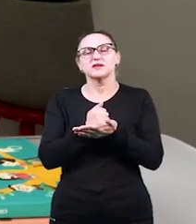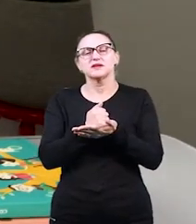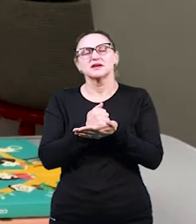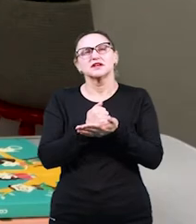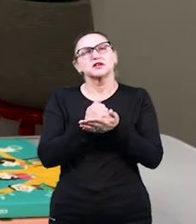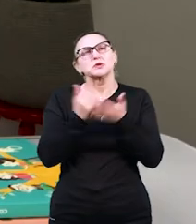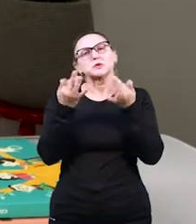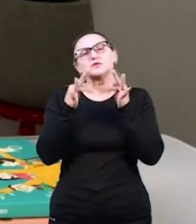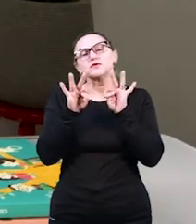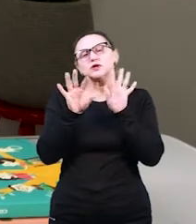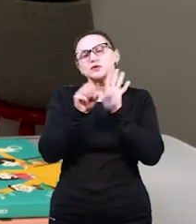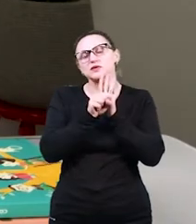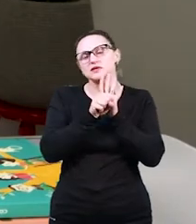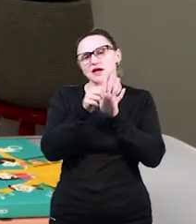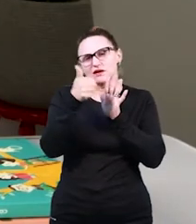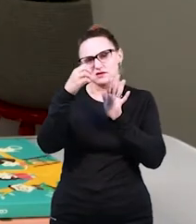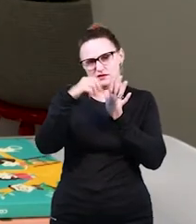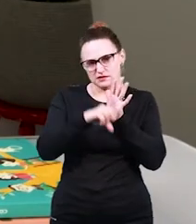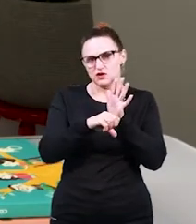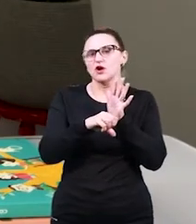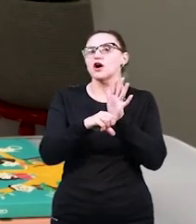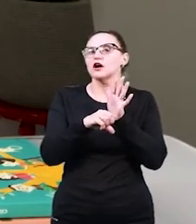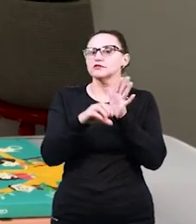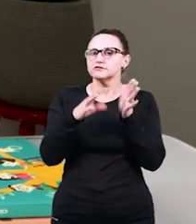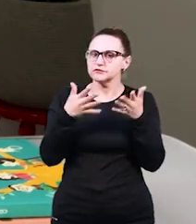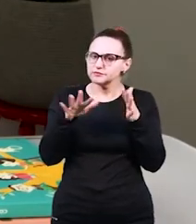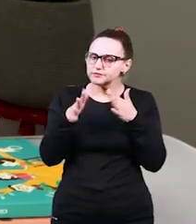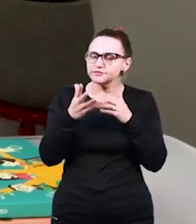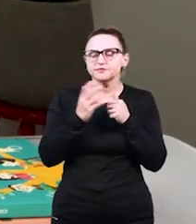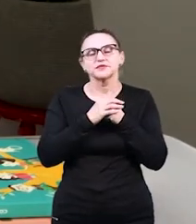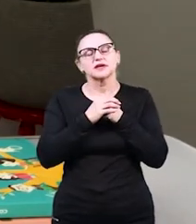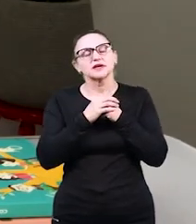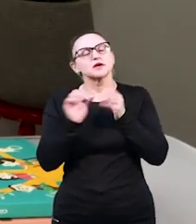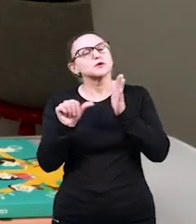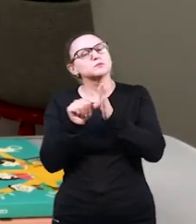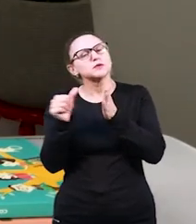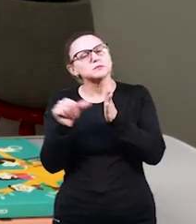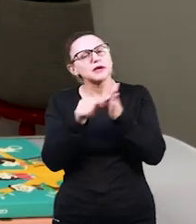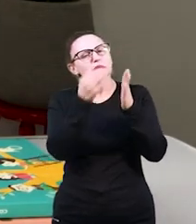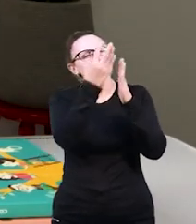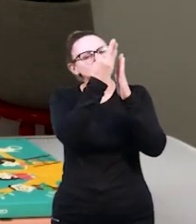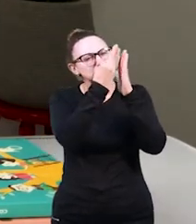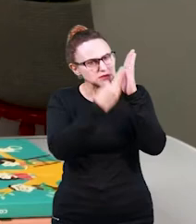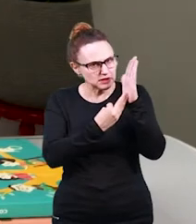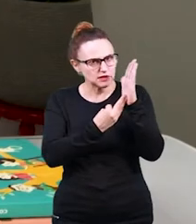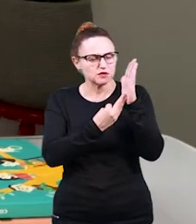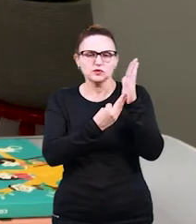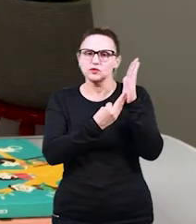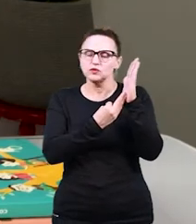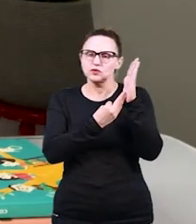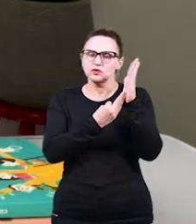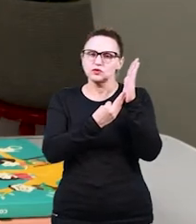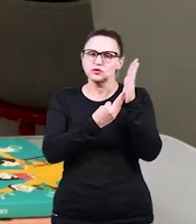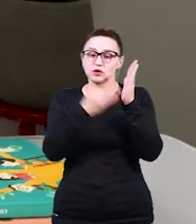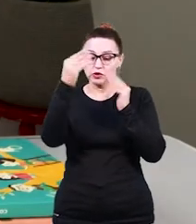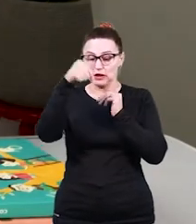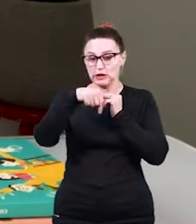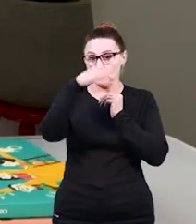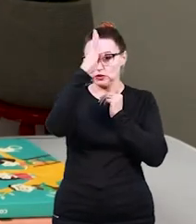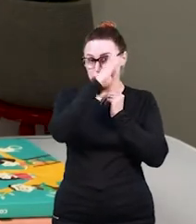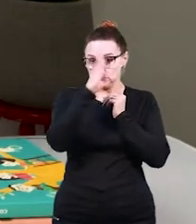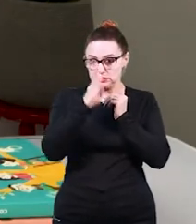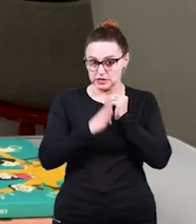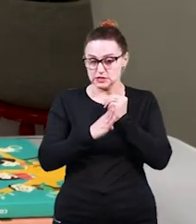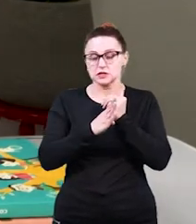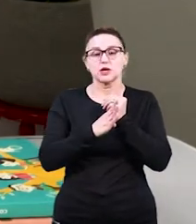no final do século XIX, início do século XX. Então, é um dos primeiros textos escritos no